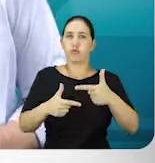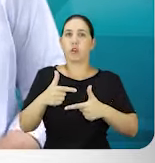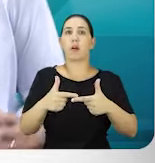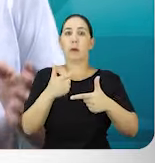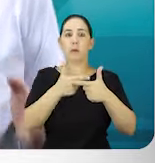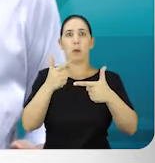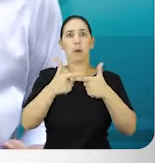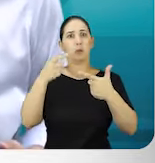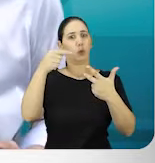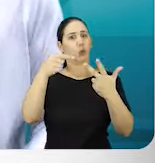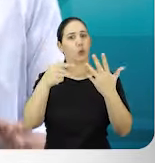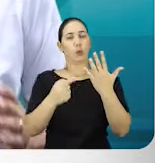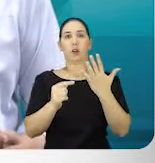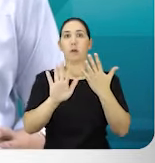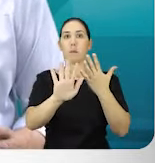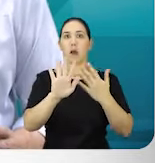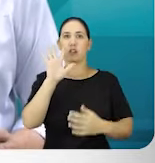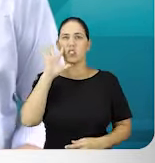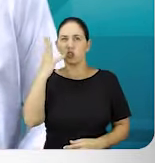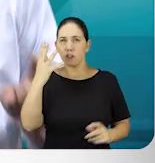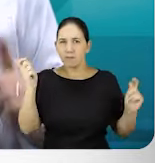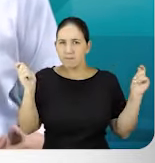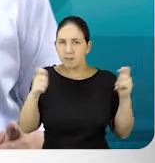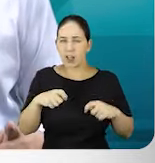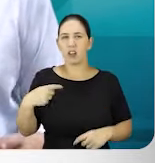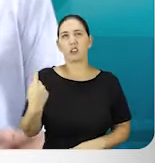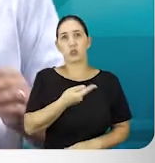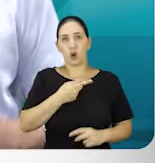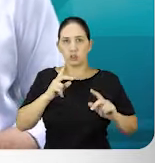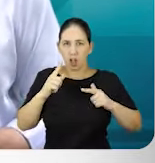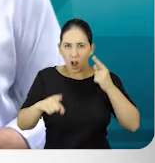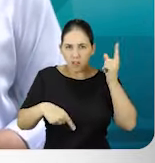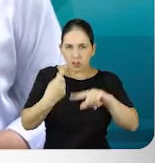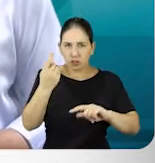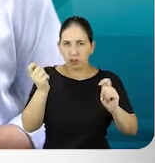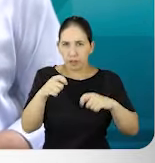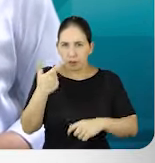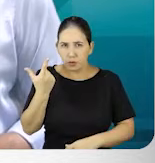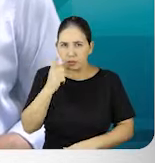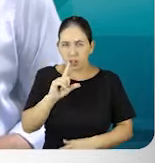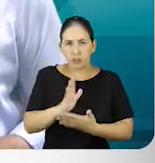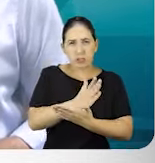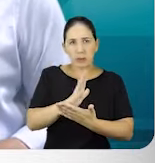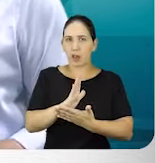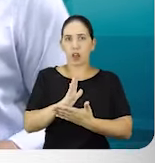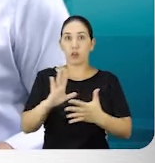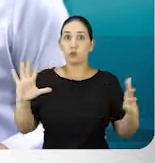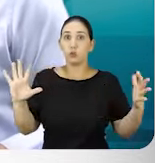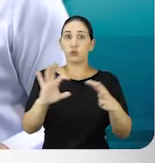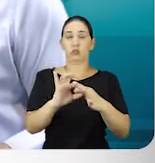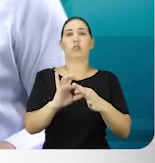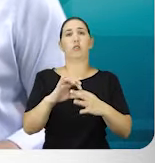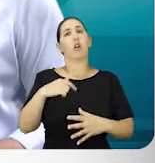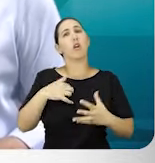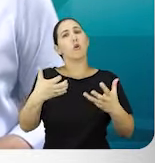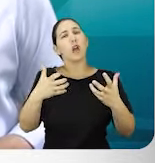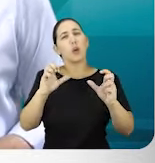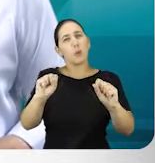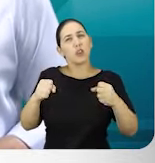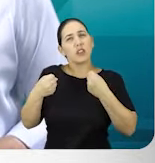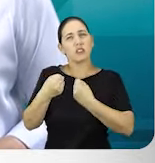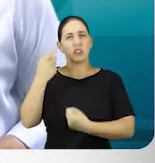que a luta pela melhoria da saúde, segurança pública e educação continuem sendo uma realidade. Anote aí: 4477,